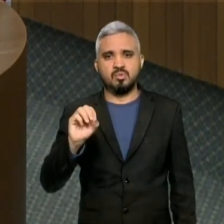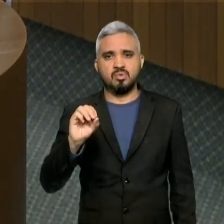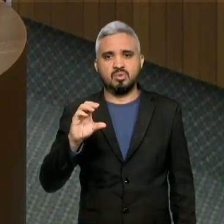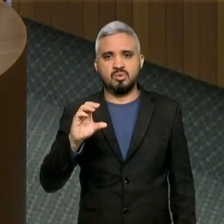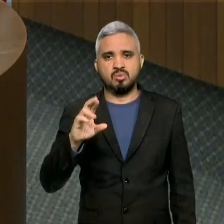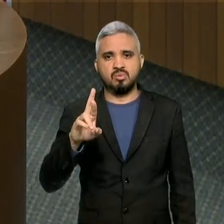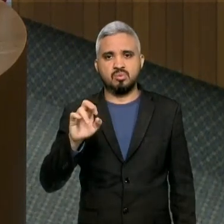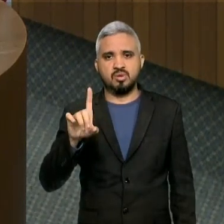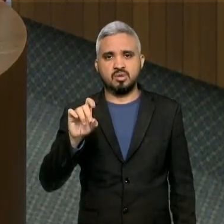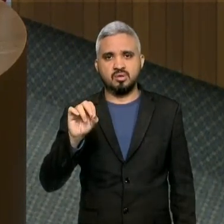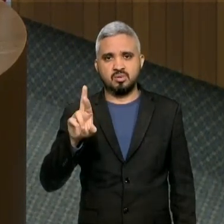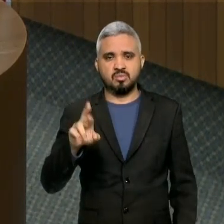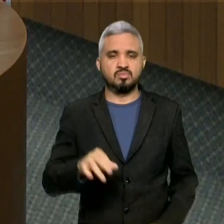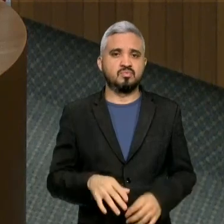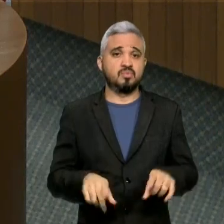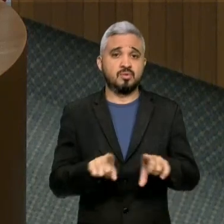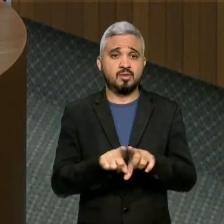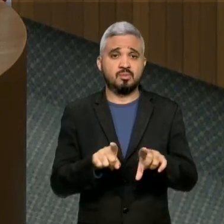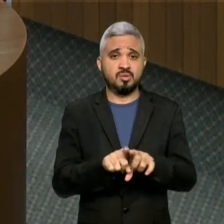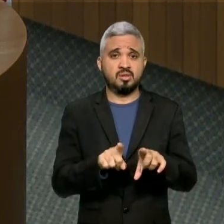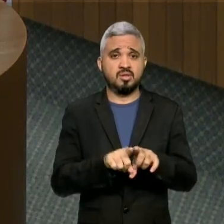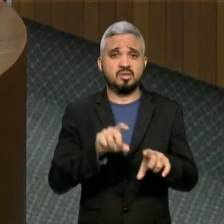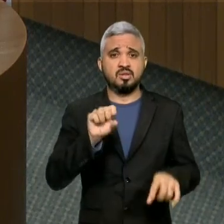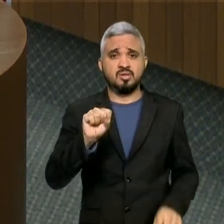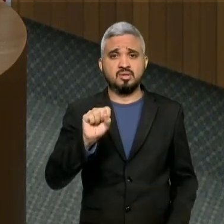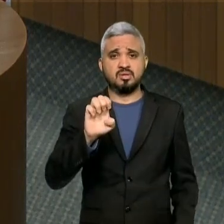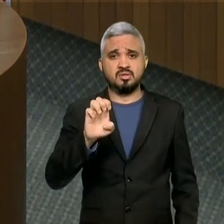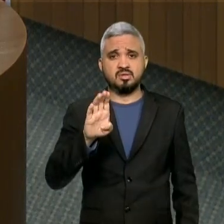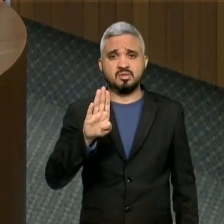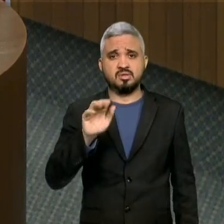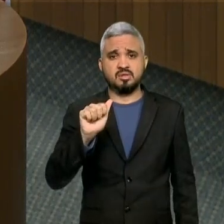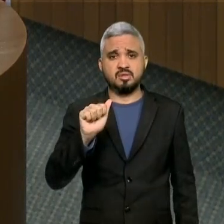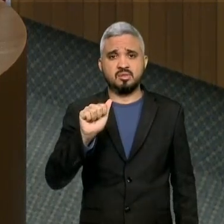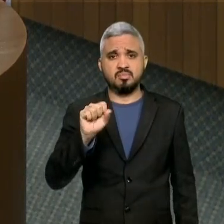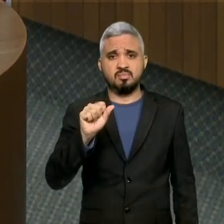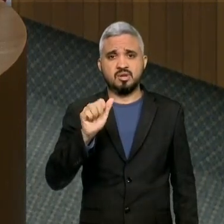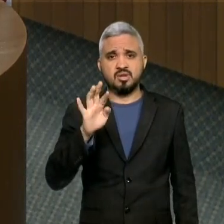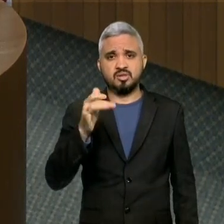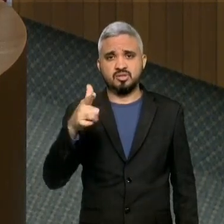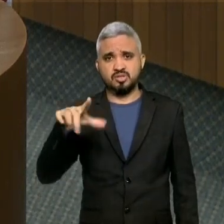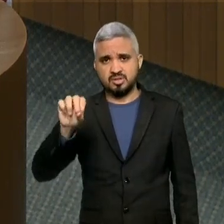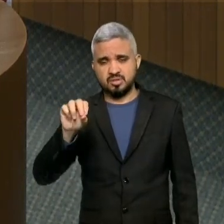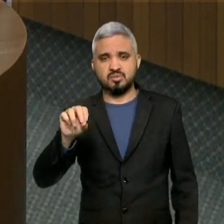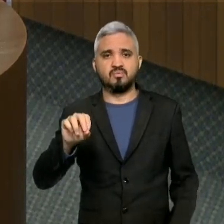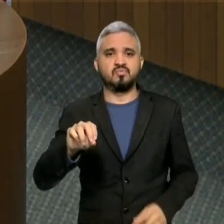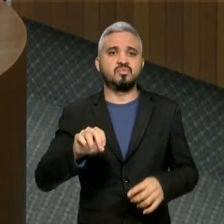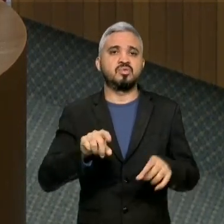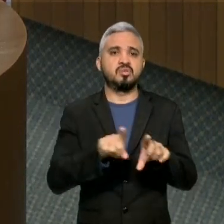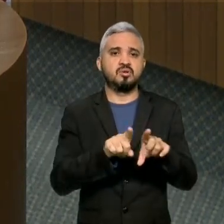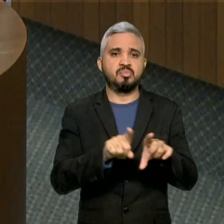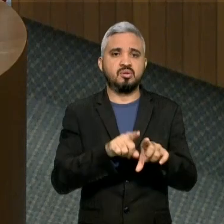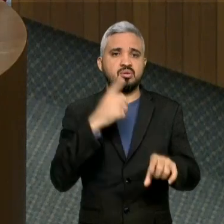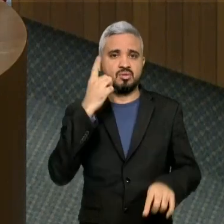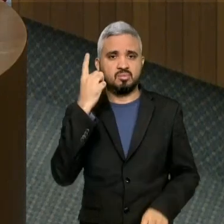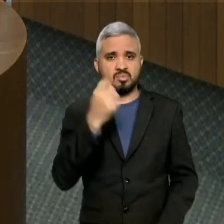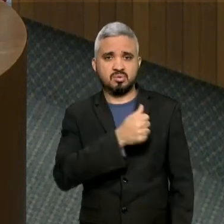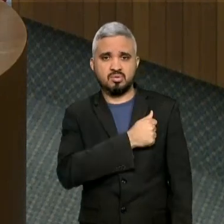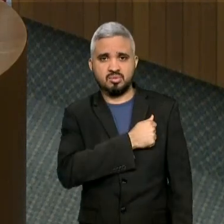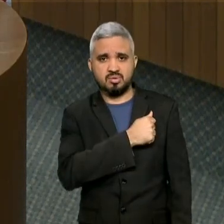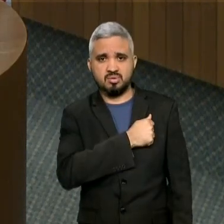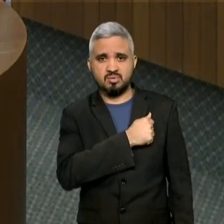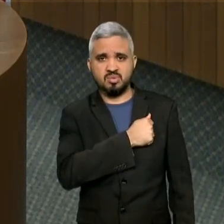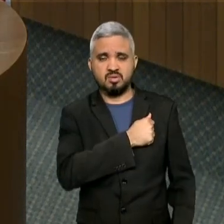meu querido primeiro secretário, Antônio Pereira. Eu não poderia deixar realmente de